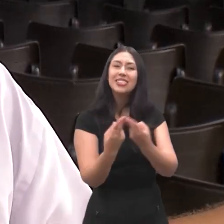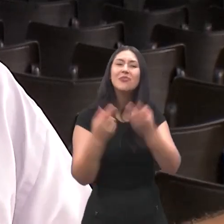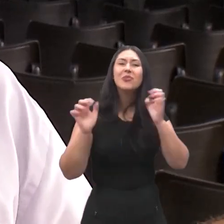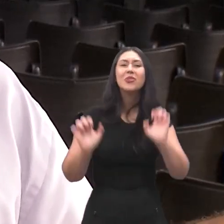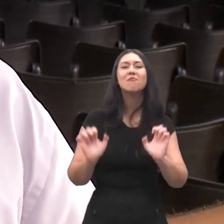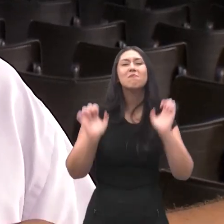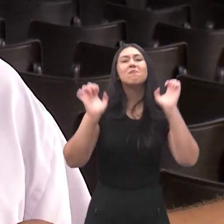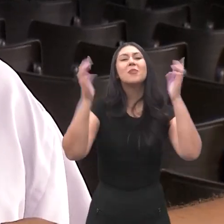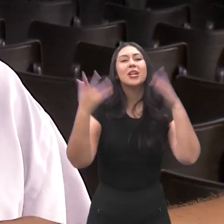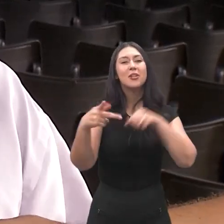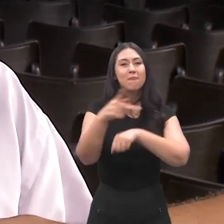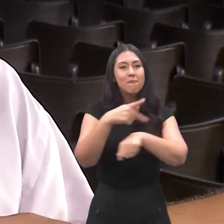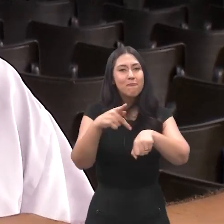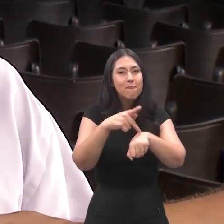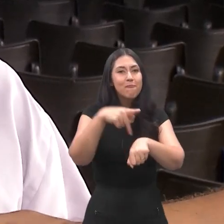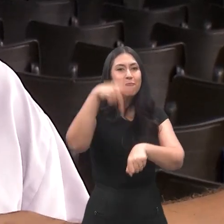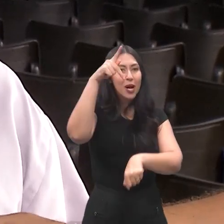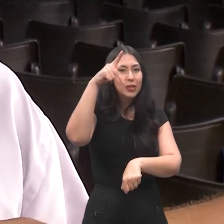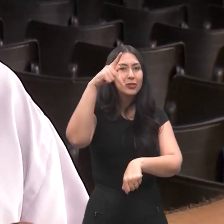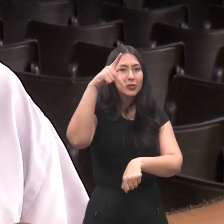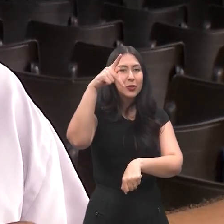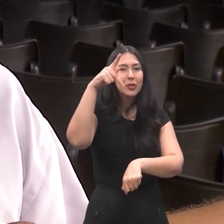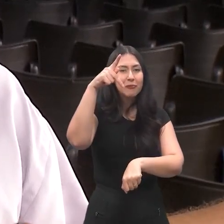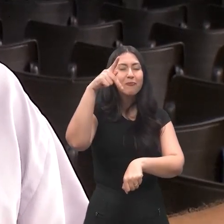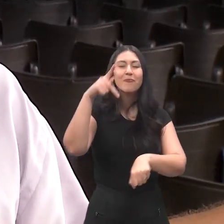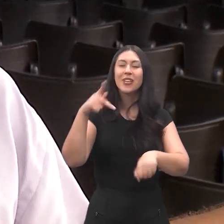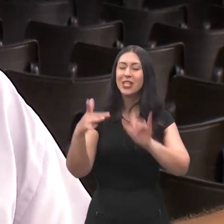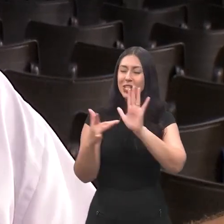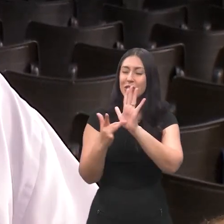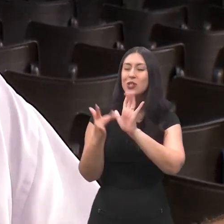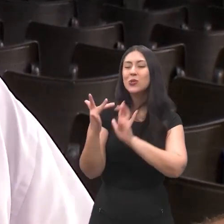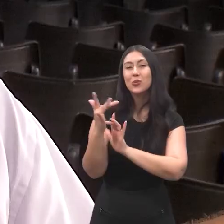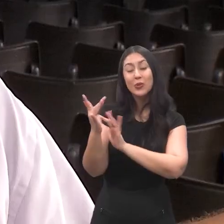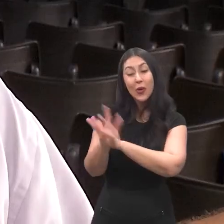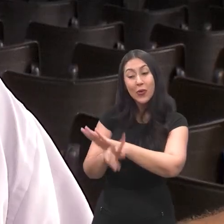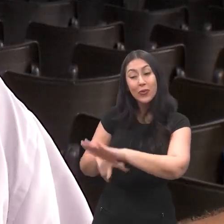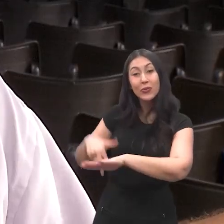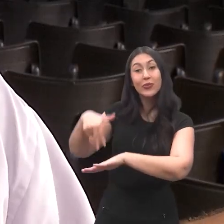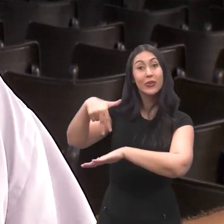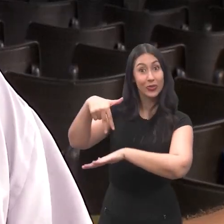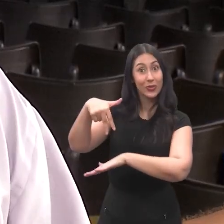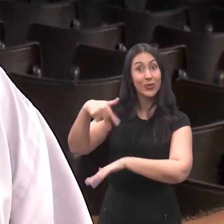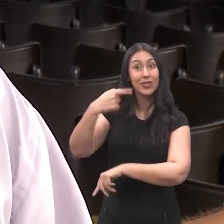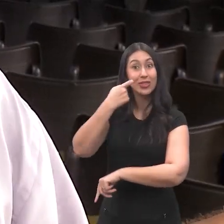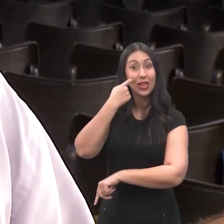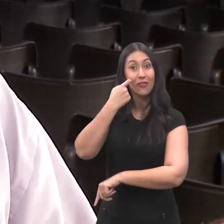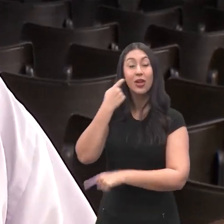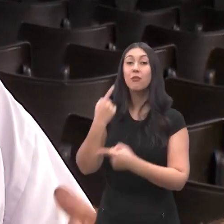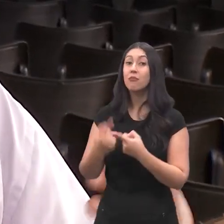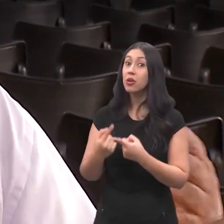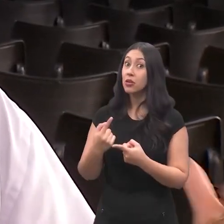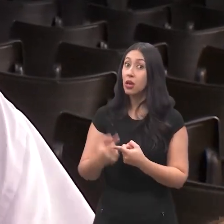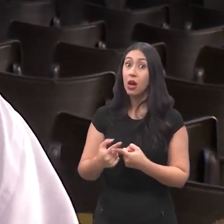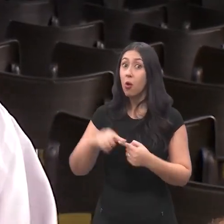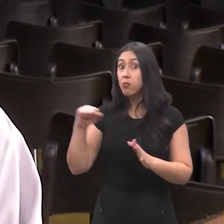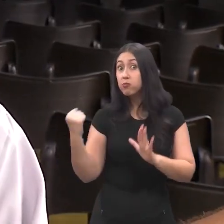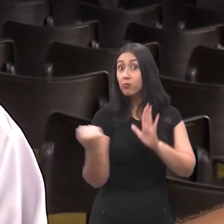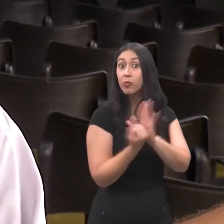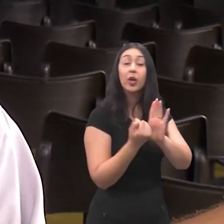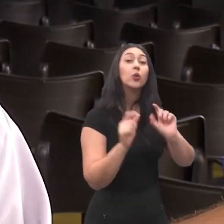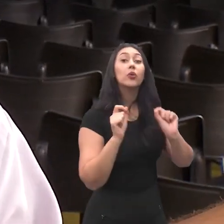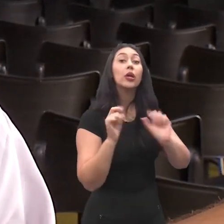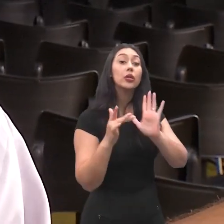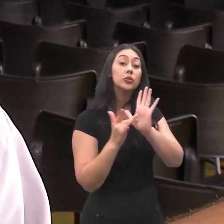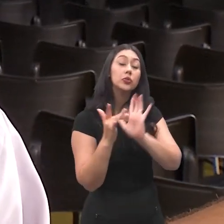E aí nós vamos celebrar a Páscoa, vamos celebrar a ressurreição, que foi na sexta-feira, né? Porque o maior símbolo da Páscoa